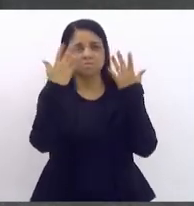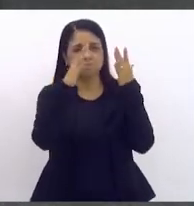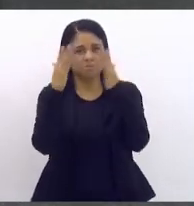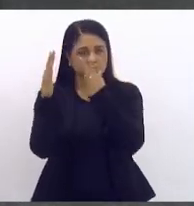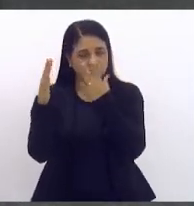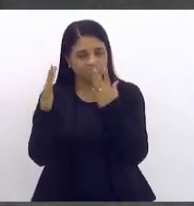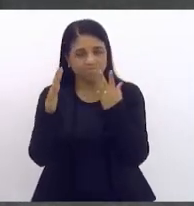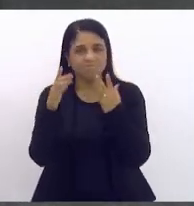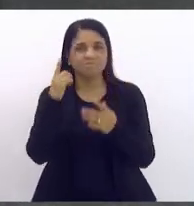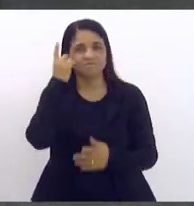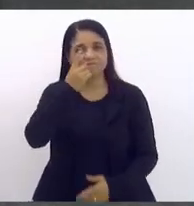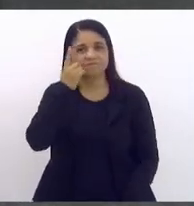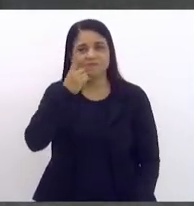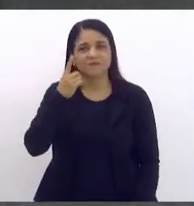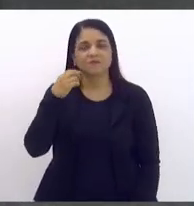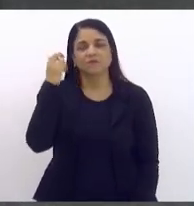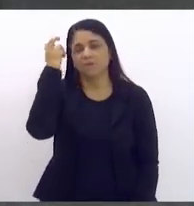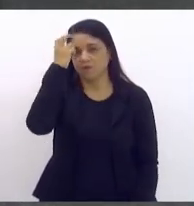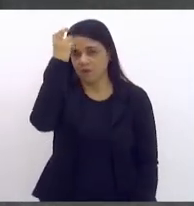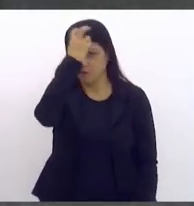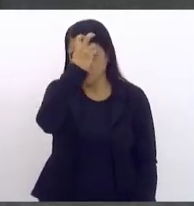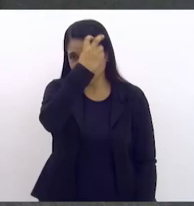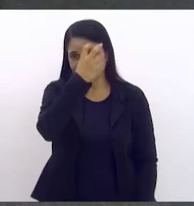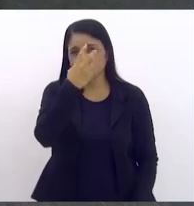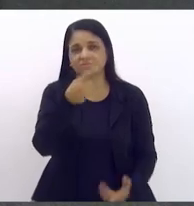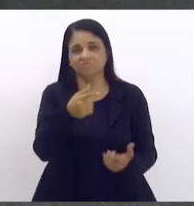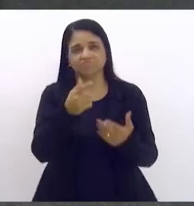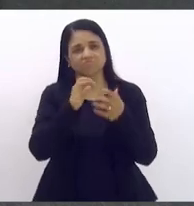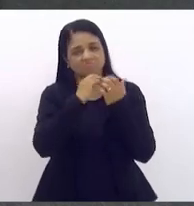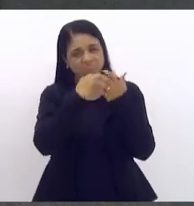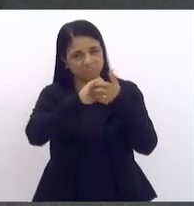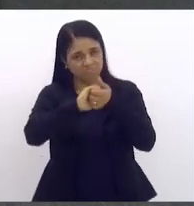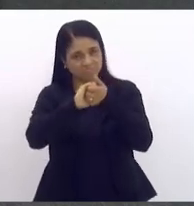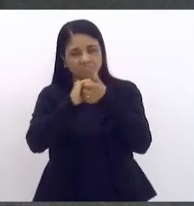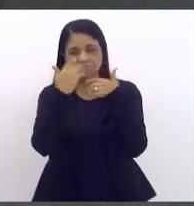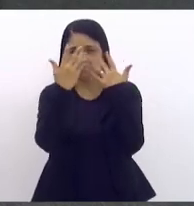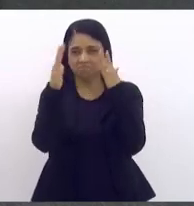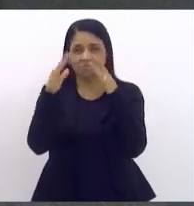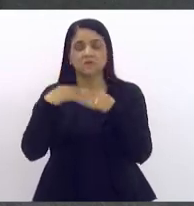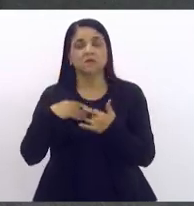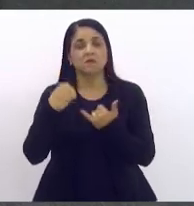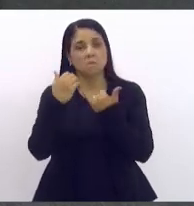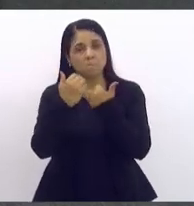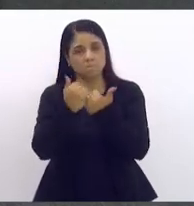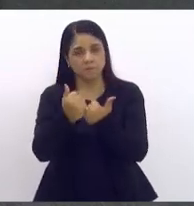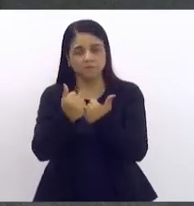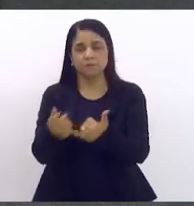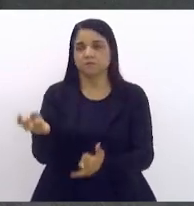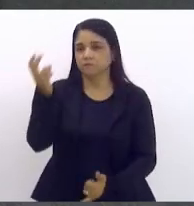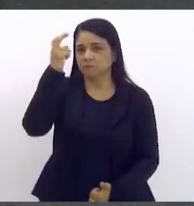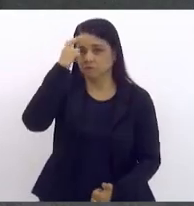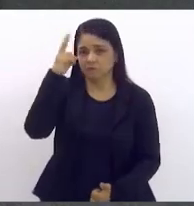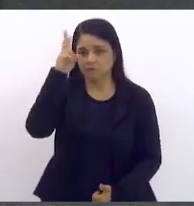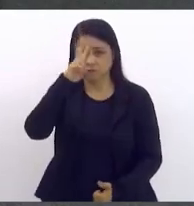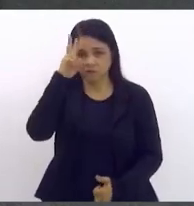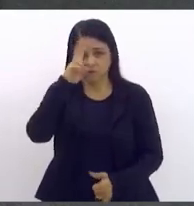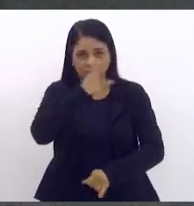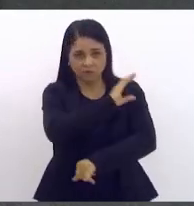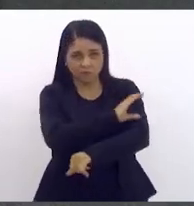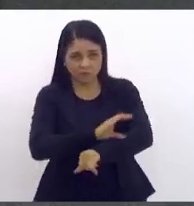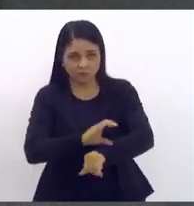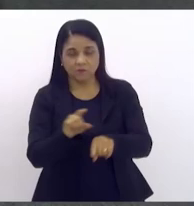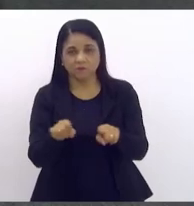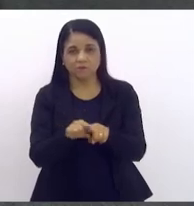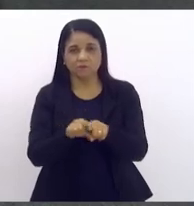da nobilíssima deputada Verônica Lima, que torna patrimônio histórico-cultural o Caminho Niemeyer e,